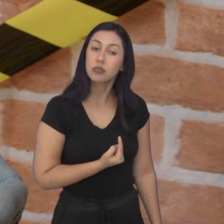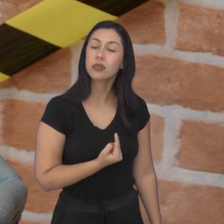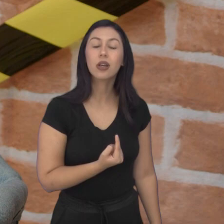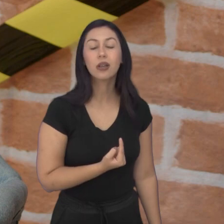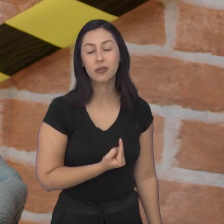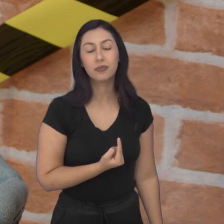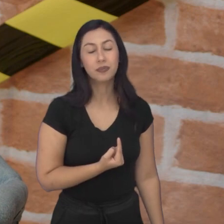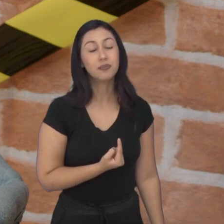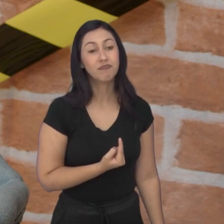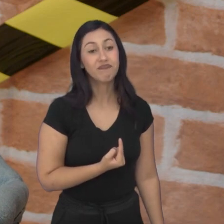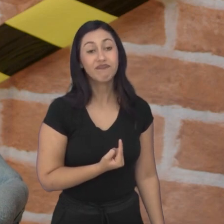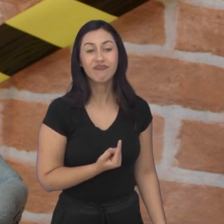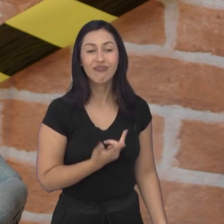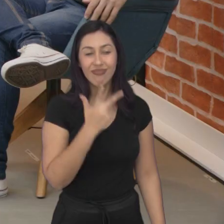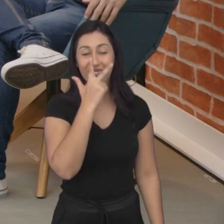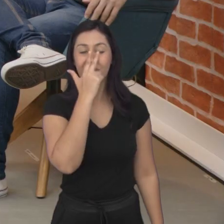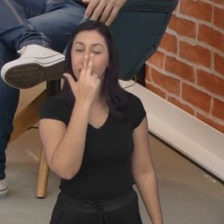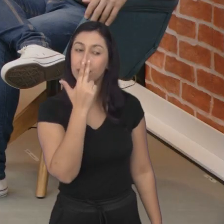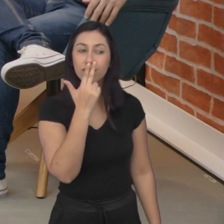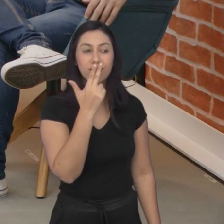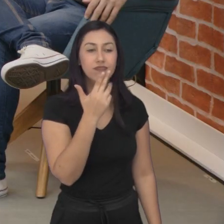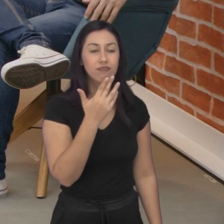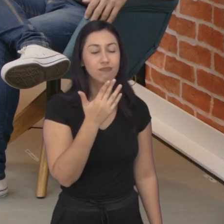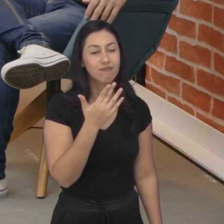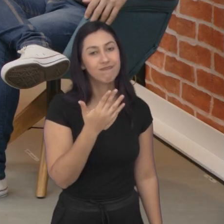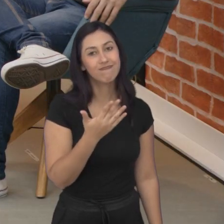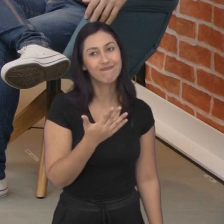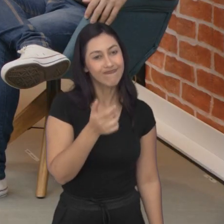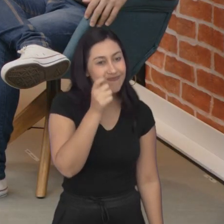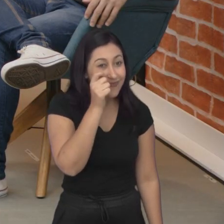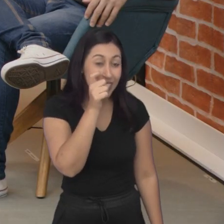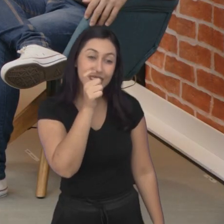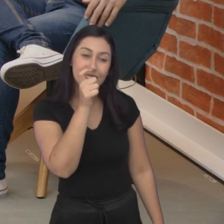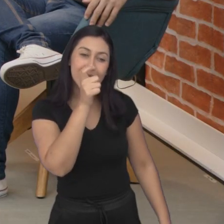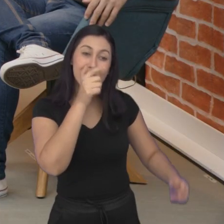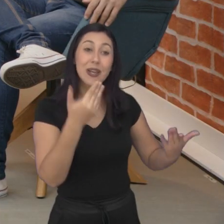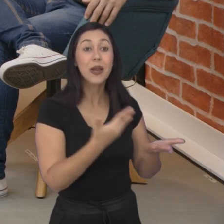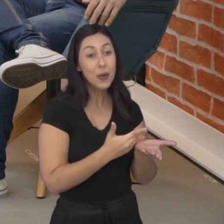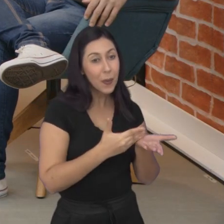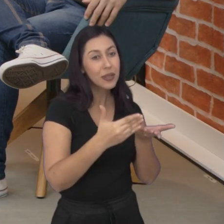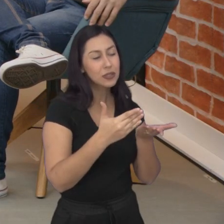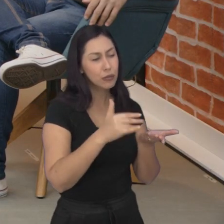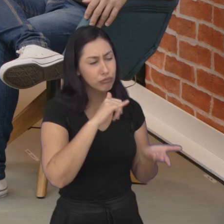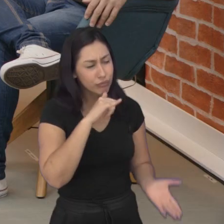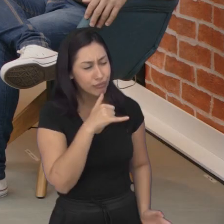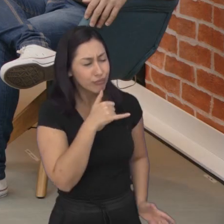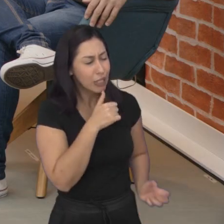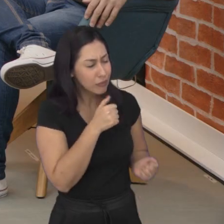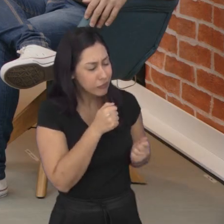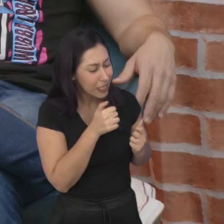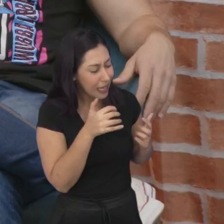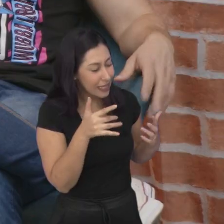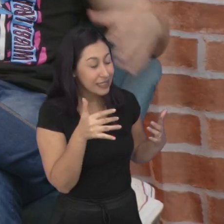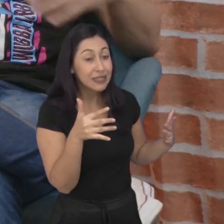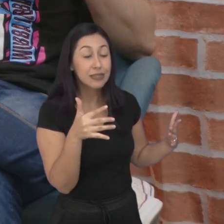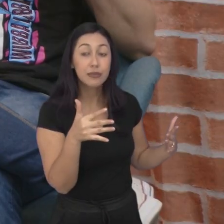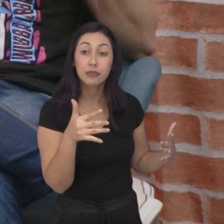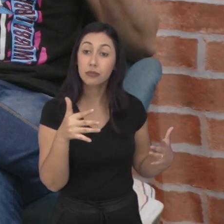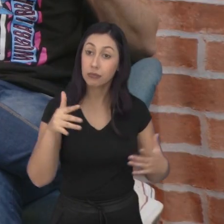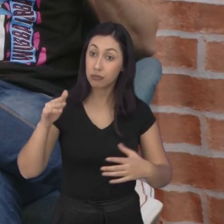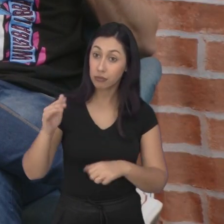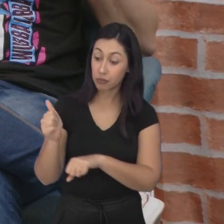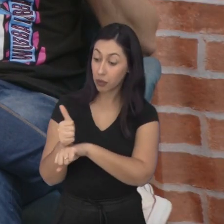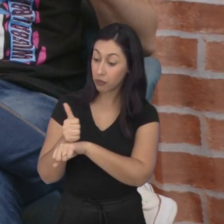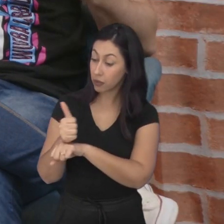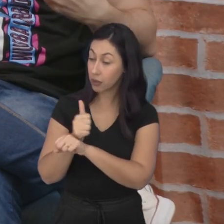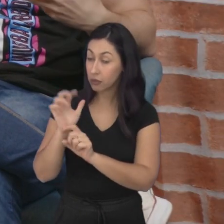e como tudo isso reflete, sabe? Acho bem interessante. Então, começou por aí, a melancolia em neon. O artista trazendo